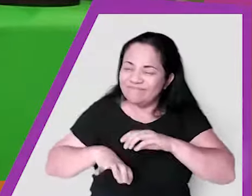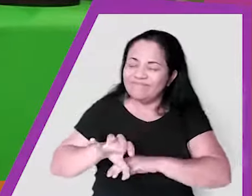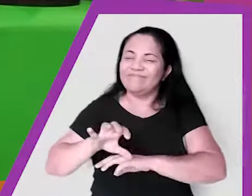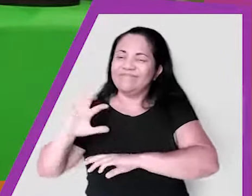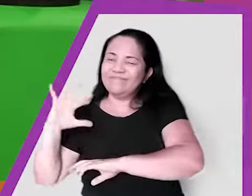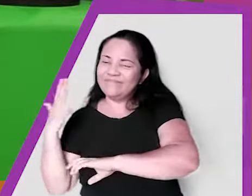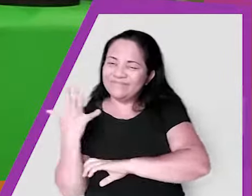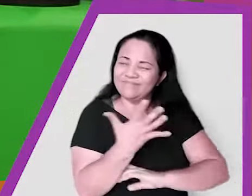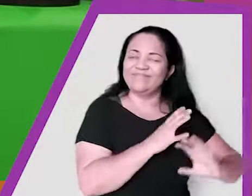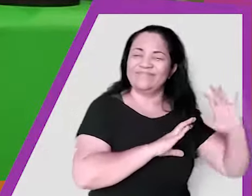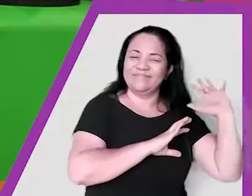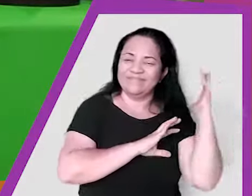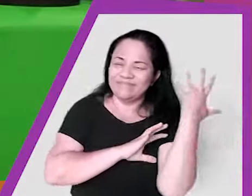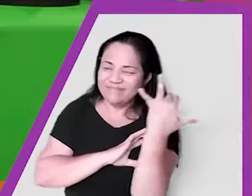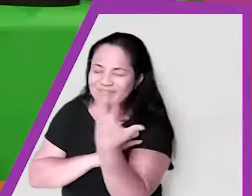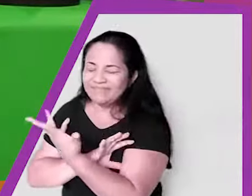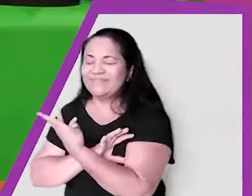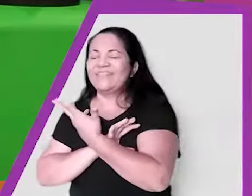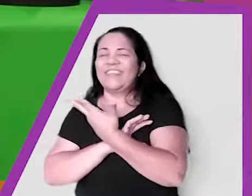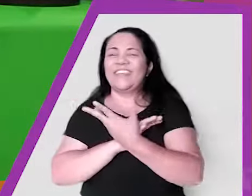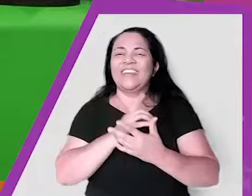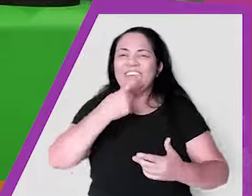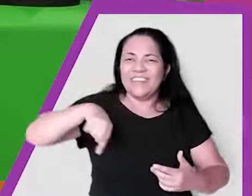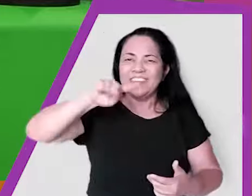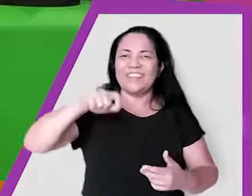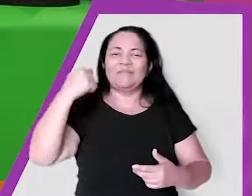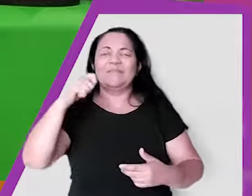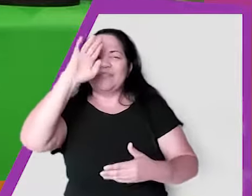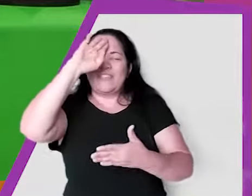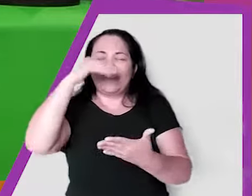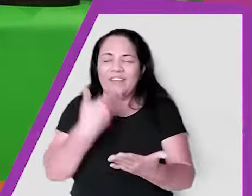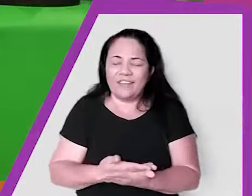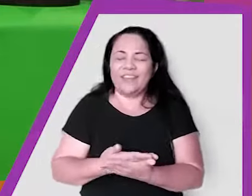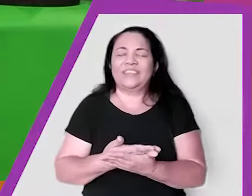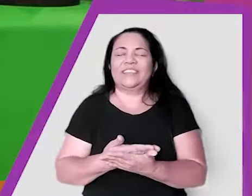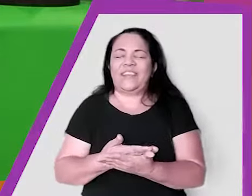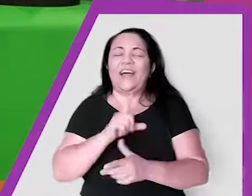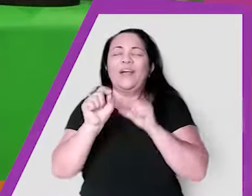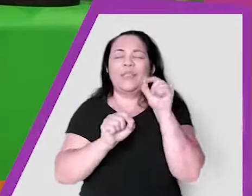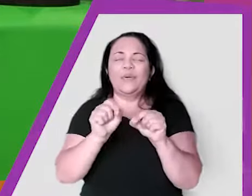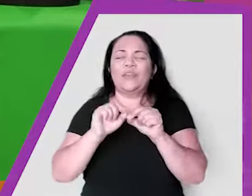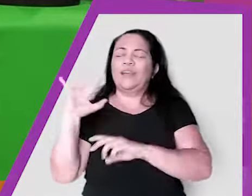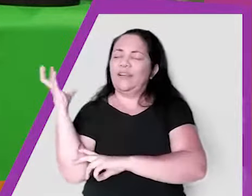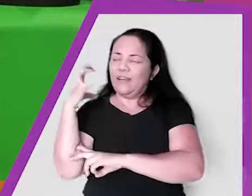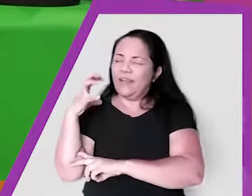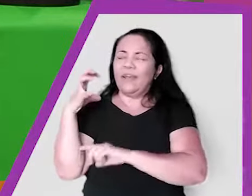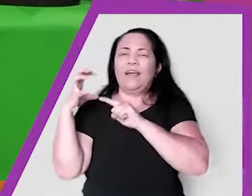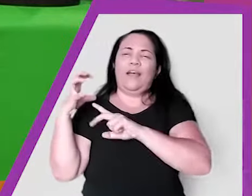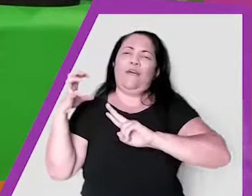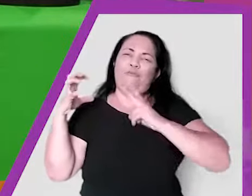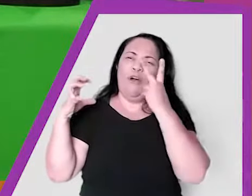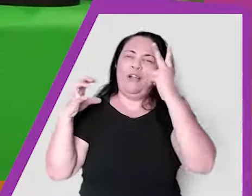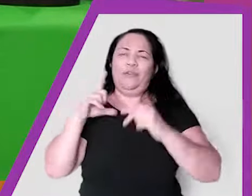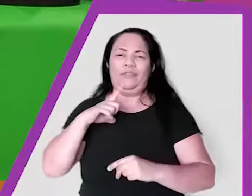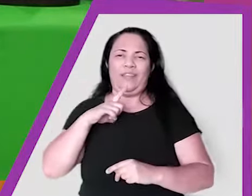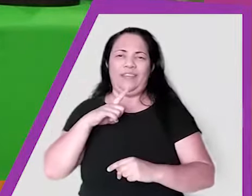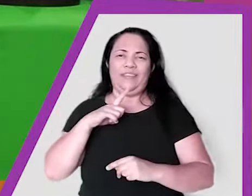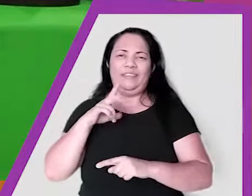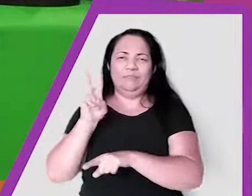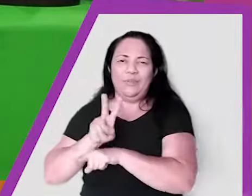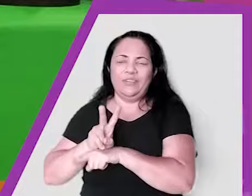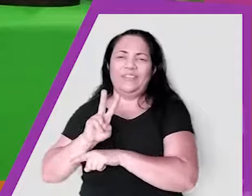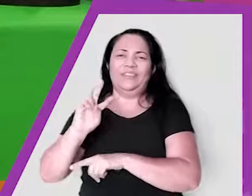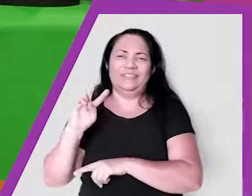São essas narrativas de paisagem e natureza que povoam a nossa imaginação, que fazem com que possamos acreditar que certas